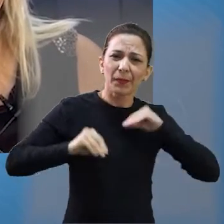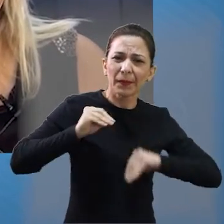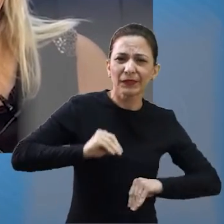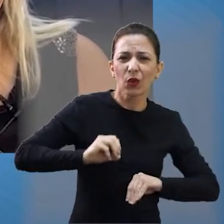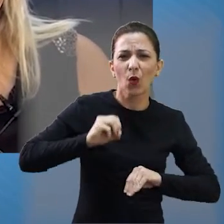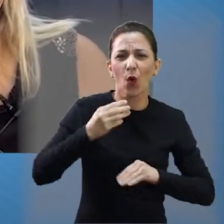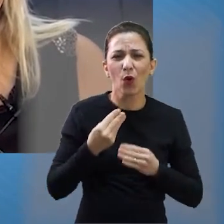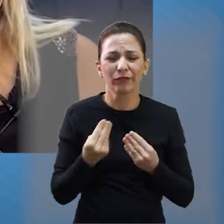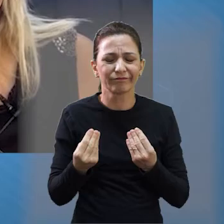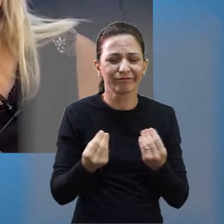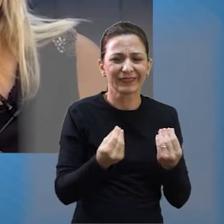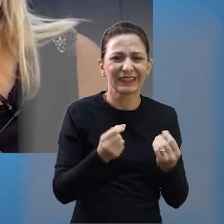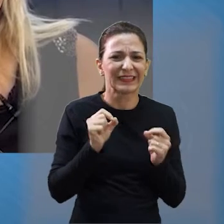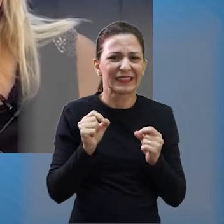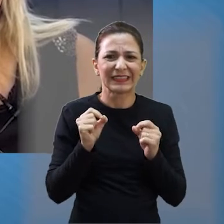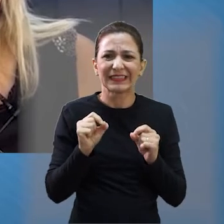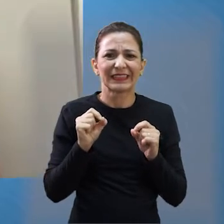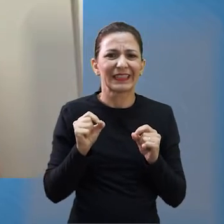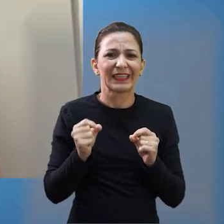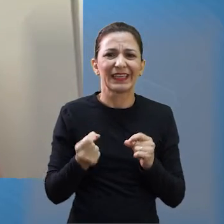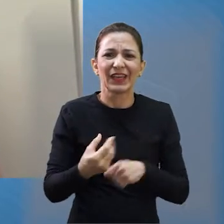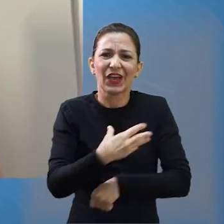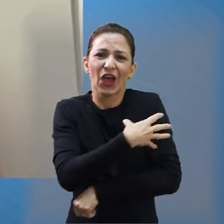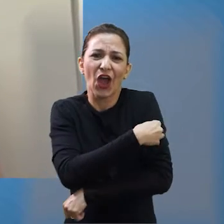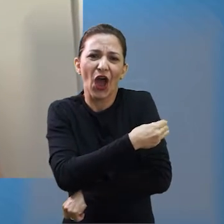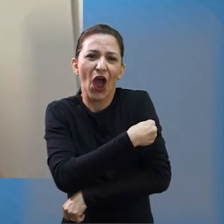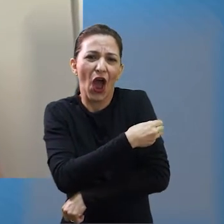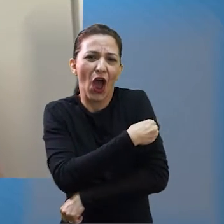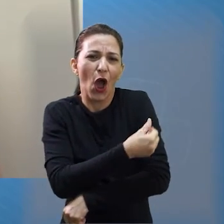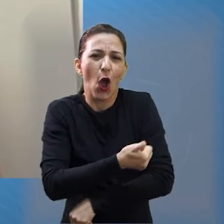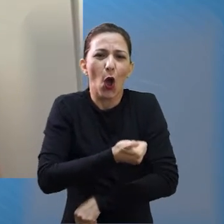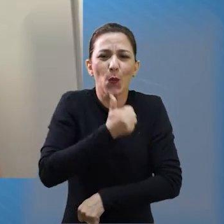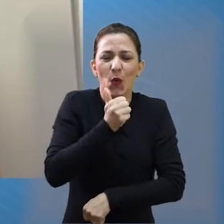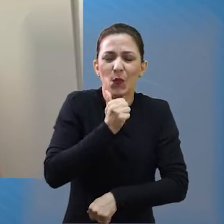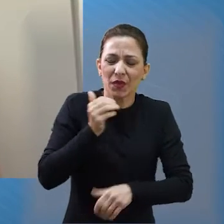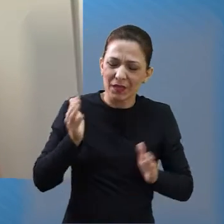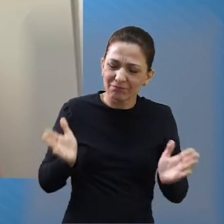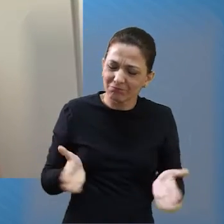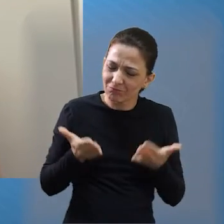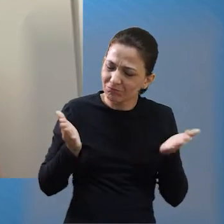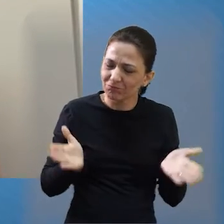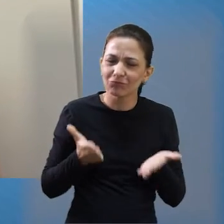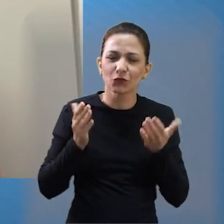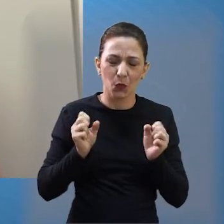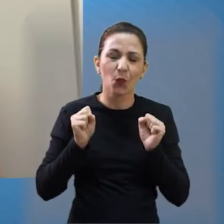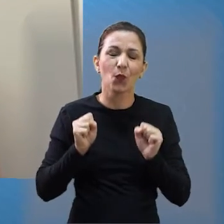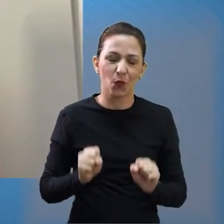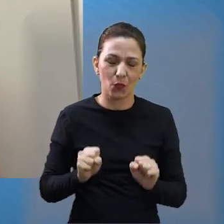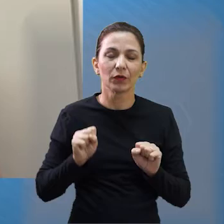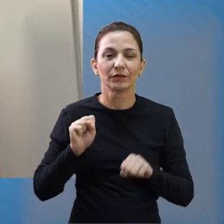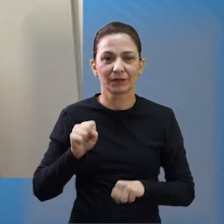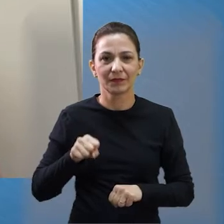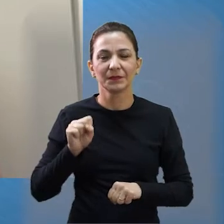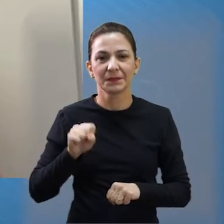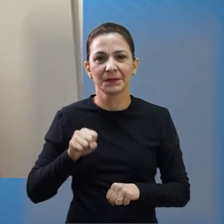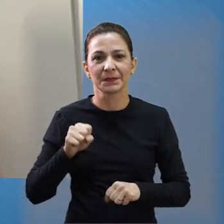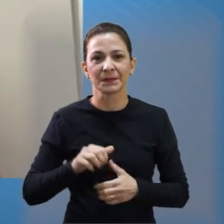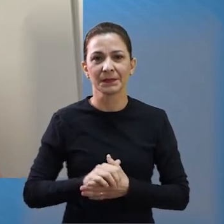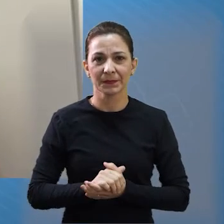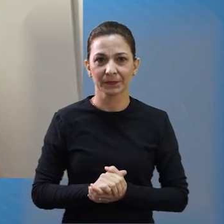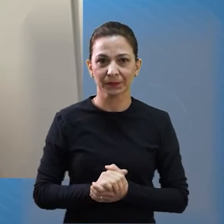alguns casos, para pessoas mais suscetíveis, isso pode acontecer, geralmente associados a quadros de